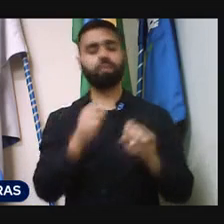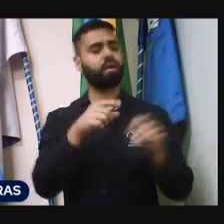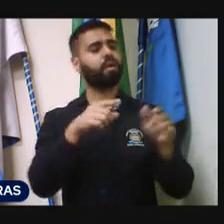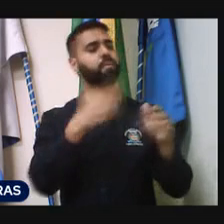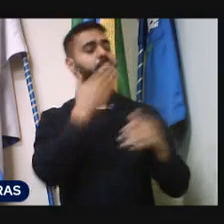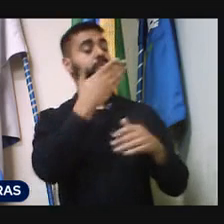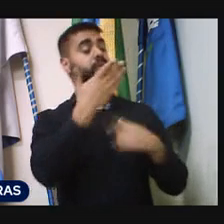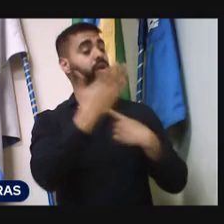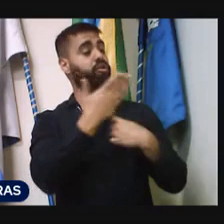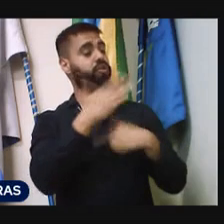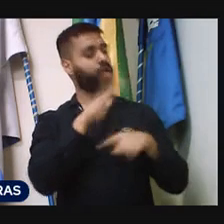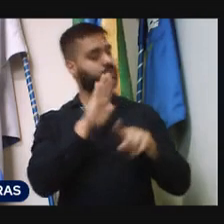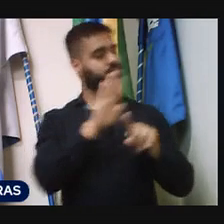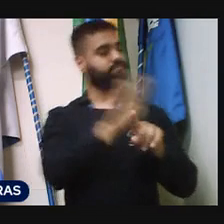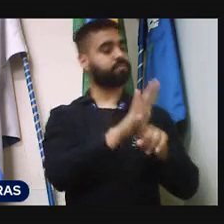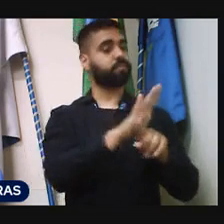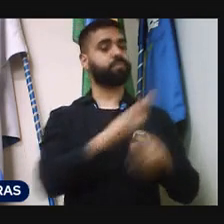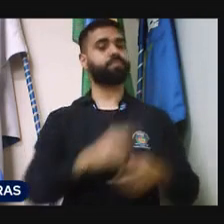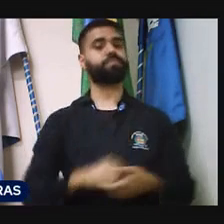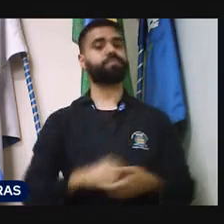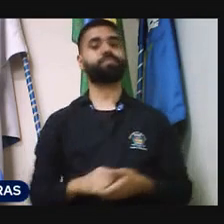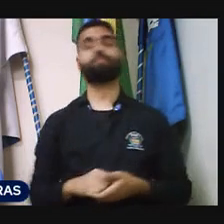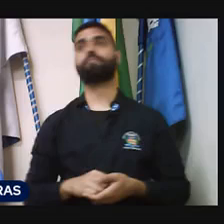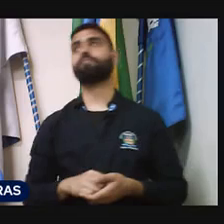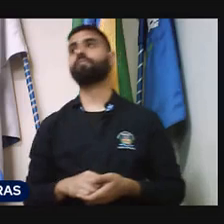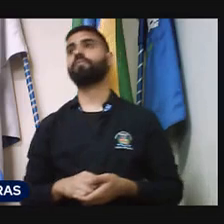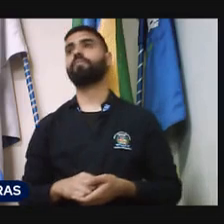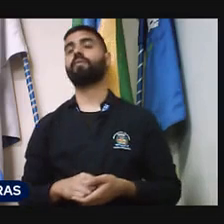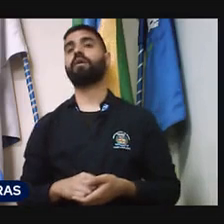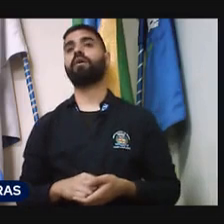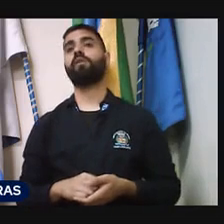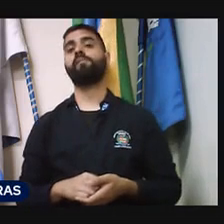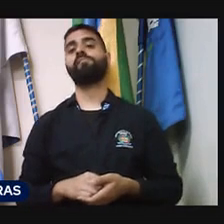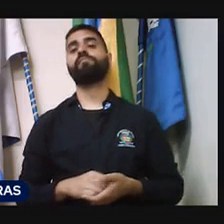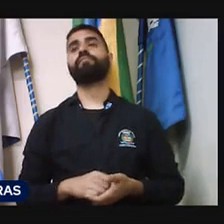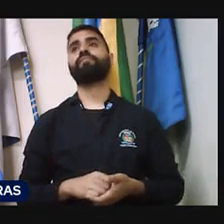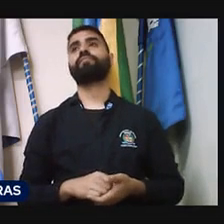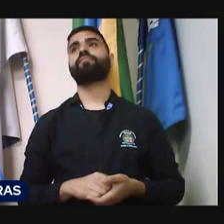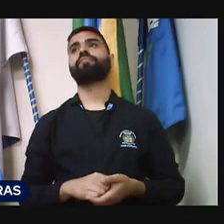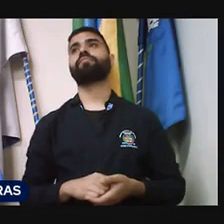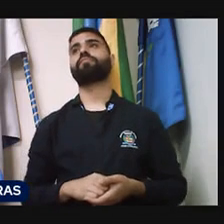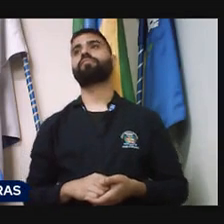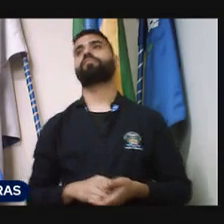e e a Jesus é tão perfeito